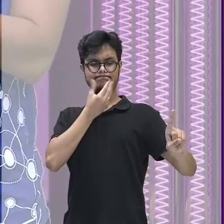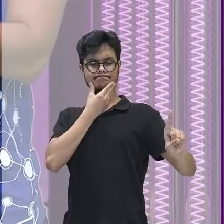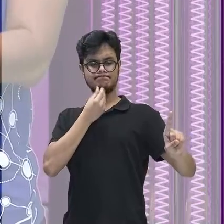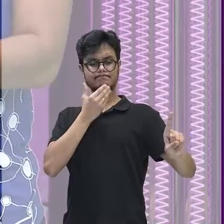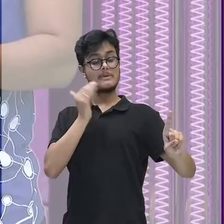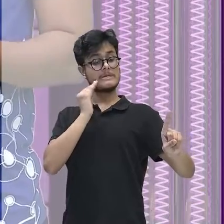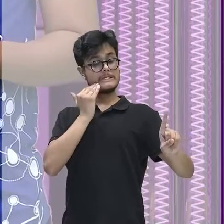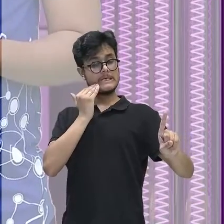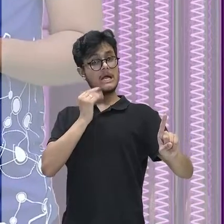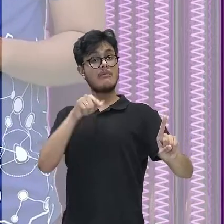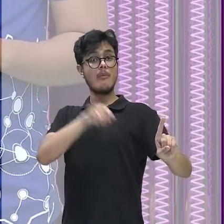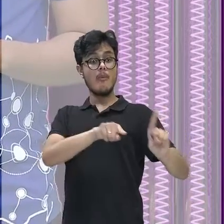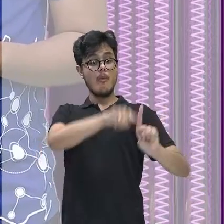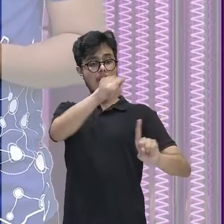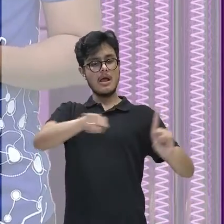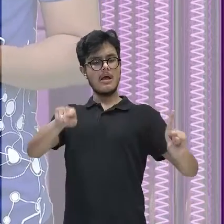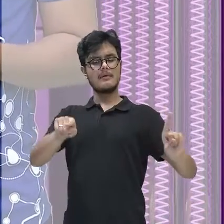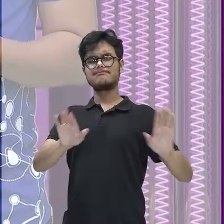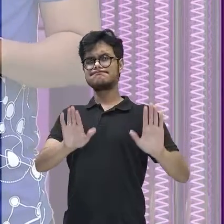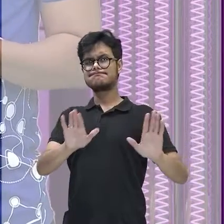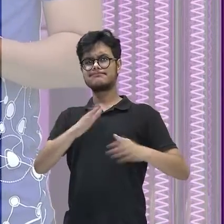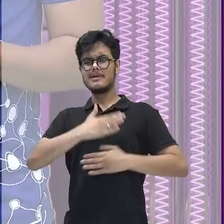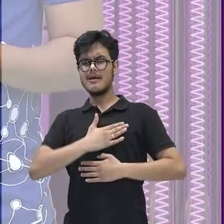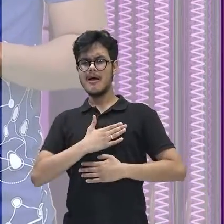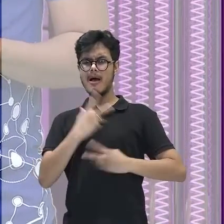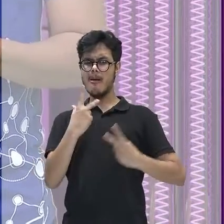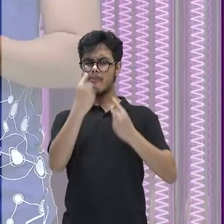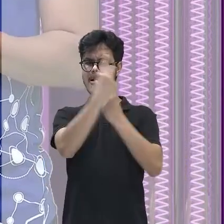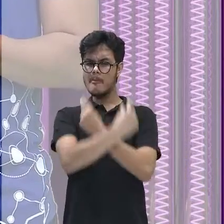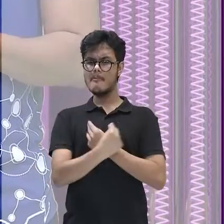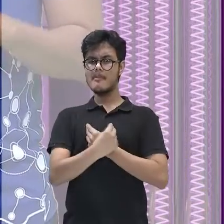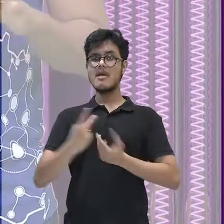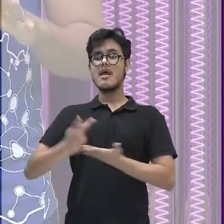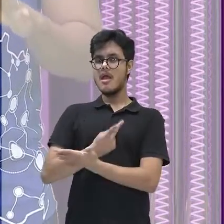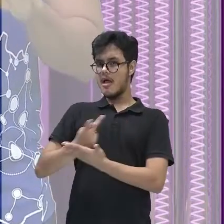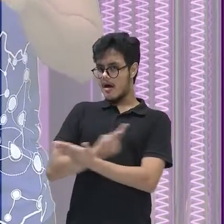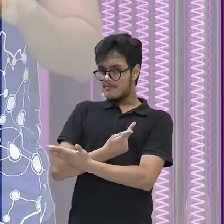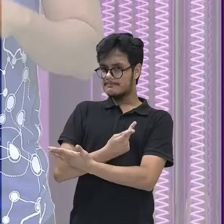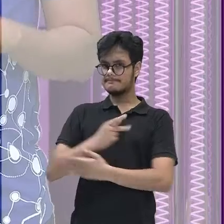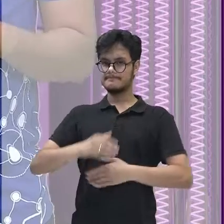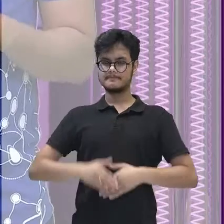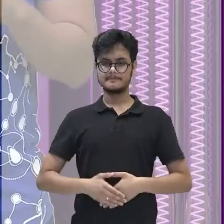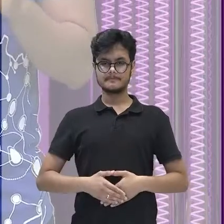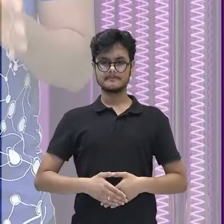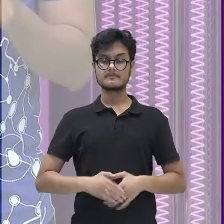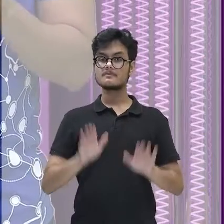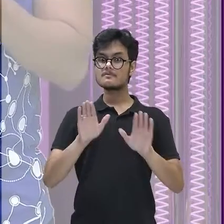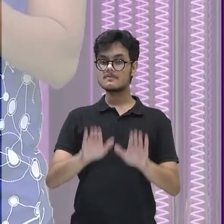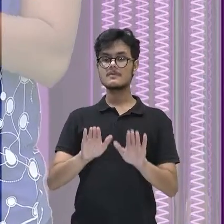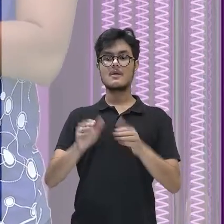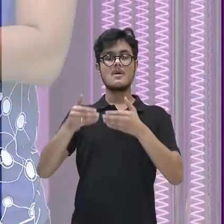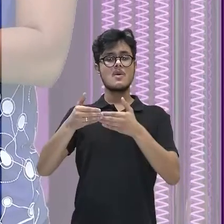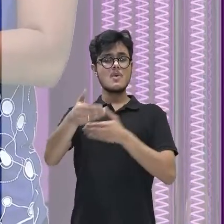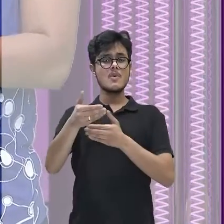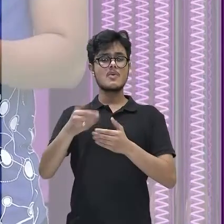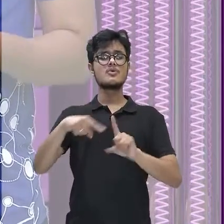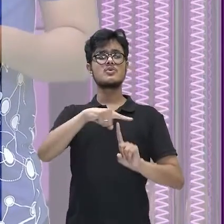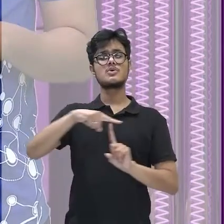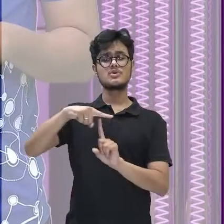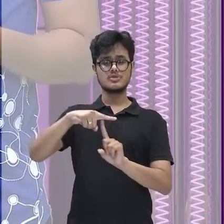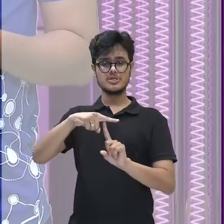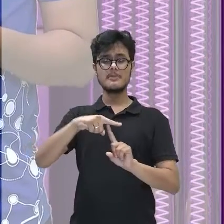pode te induzir a uma interpretação errada, beleza? Então, vamos começar vendo alguns tipos